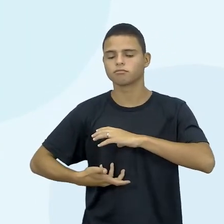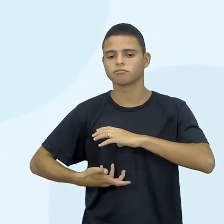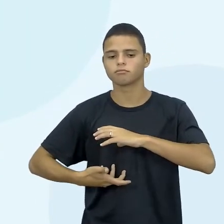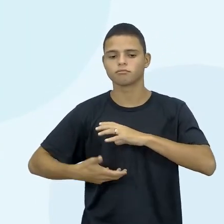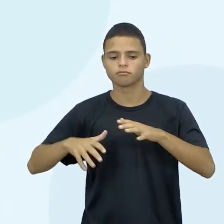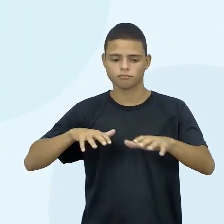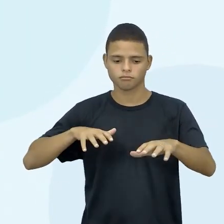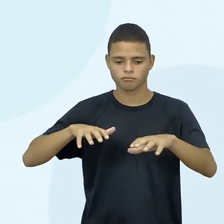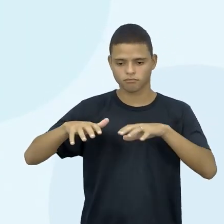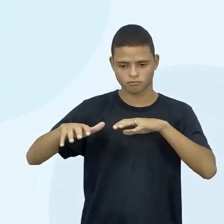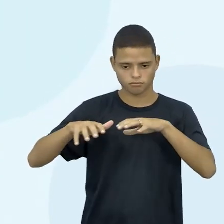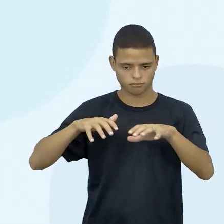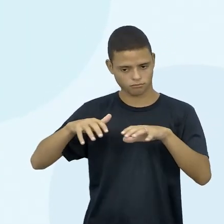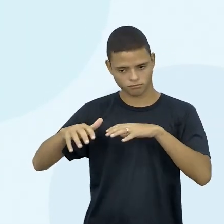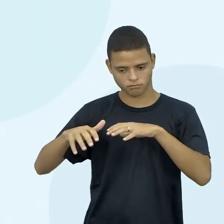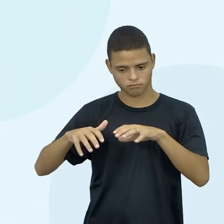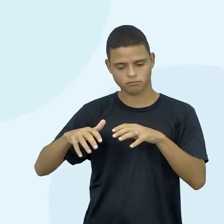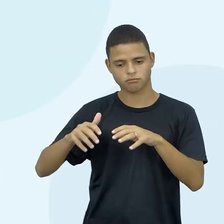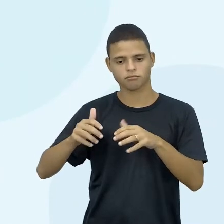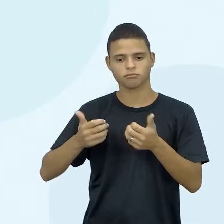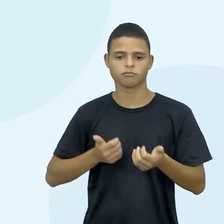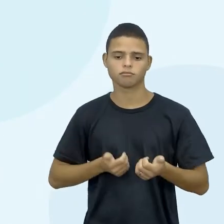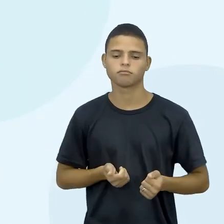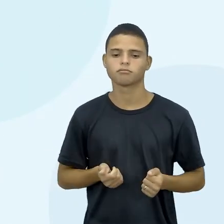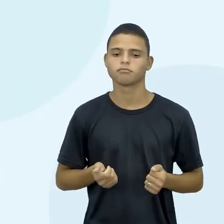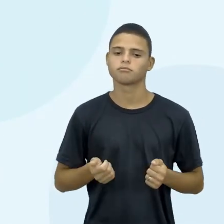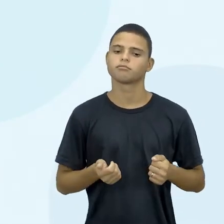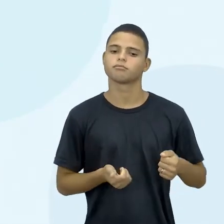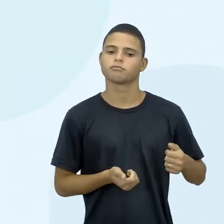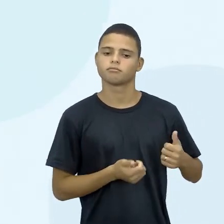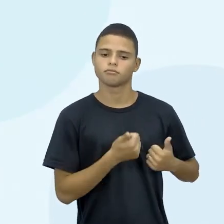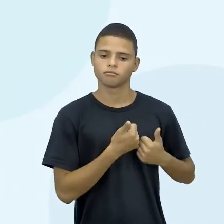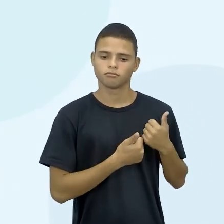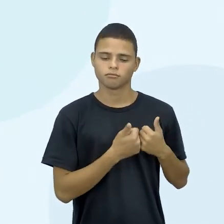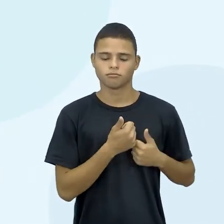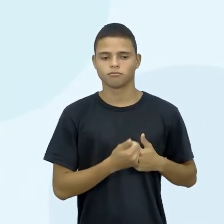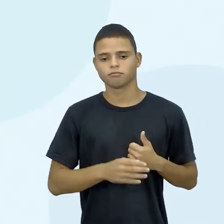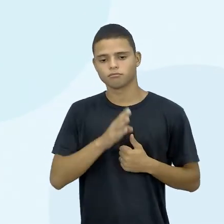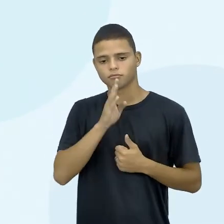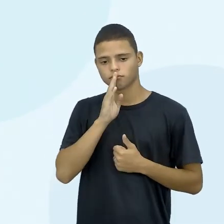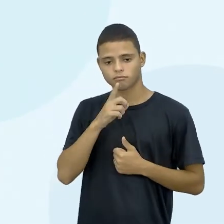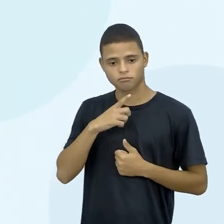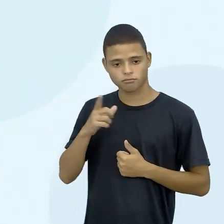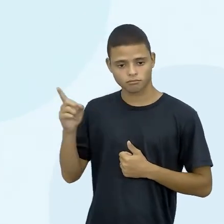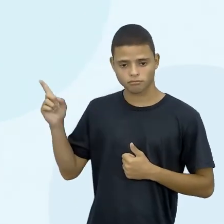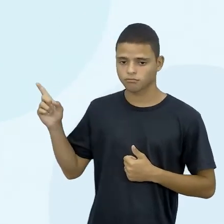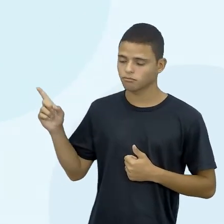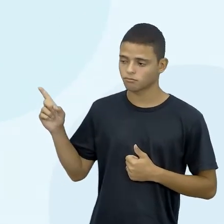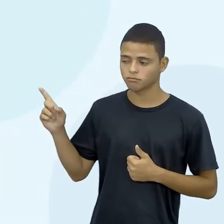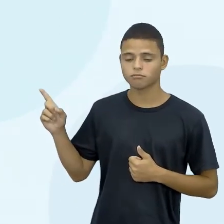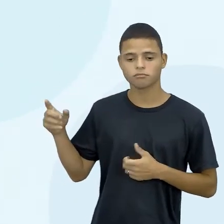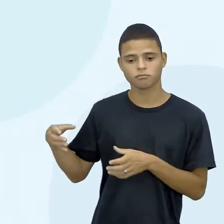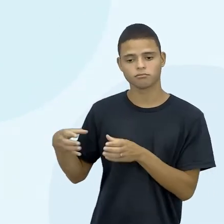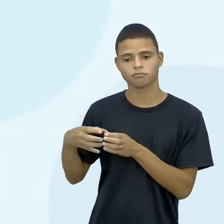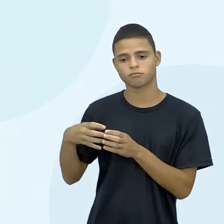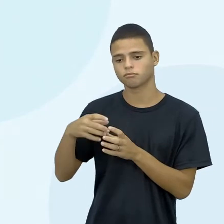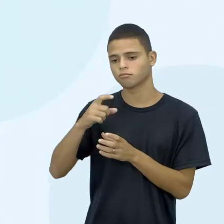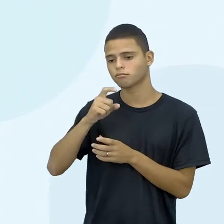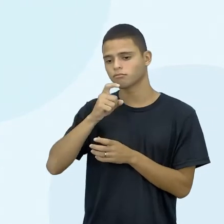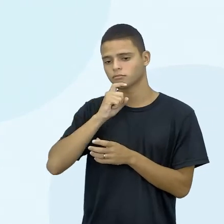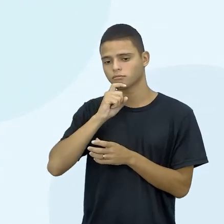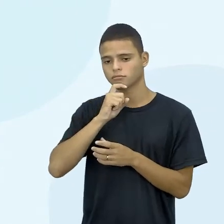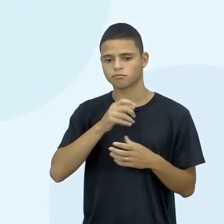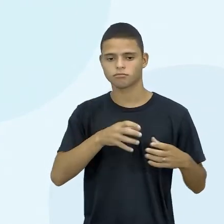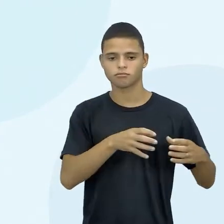jogo fica em silêncio. Então, aí no meio nós temos jogadores de coletes verdes, nós temos